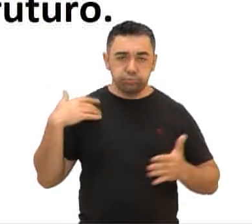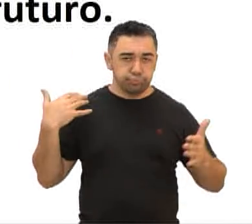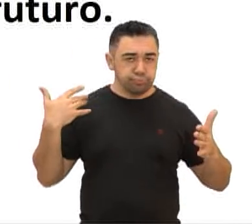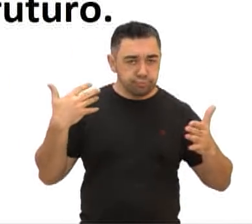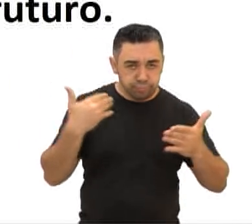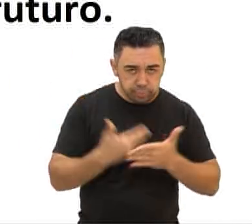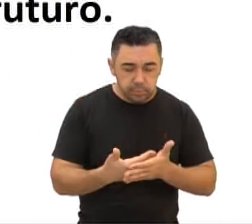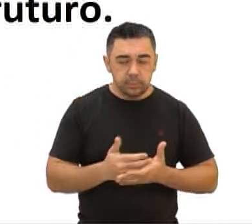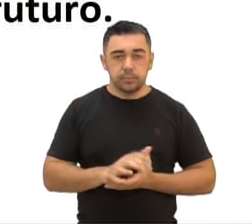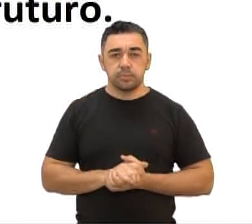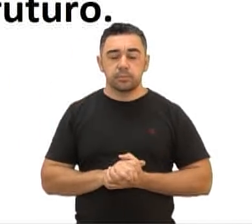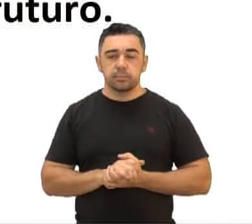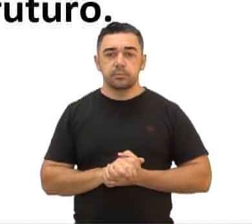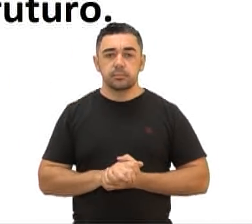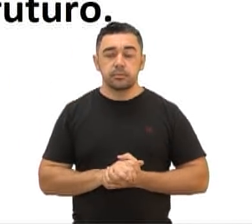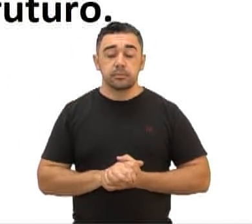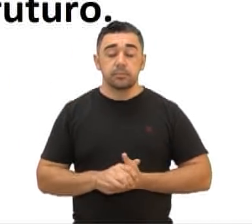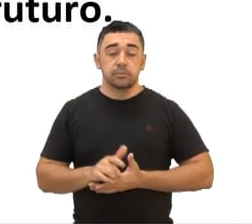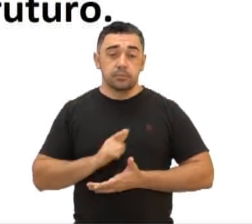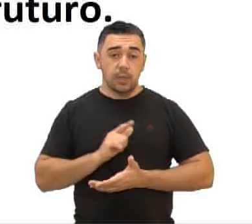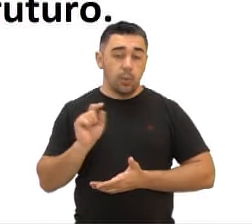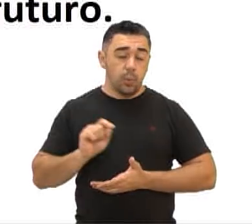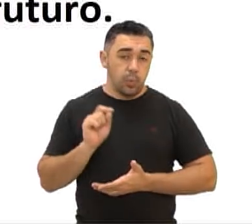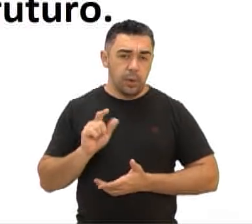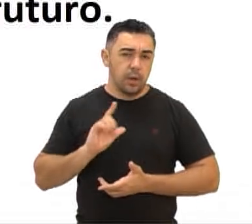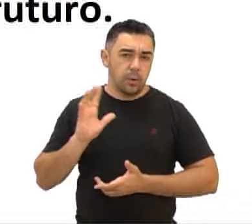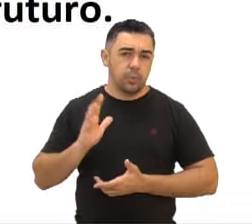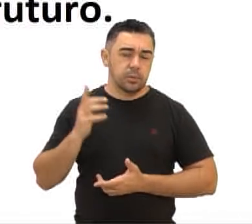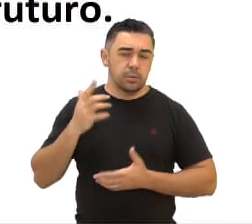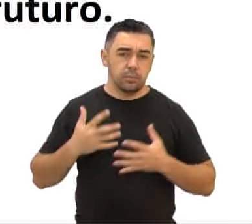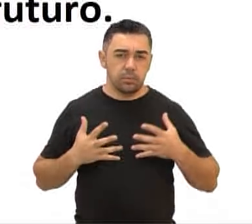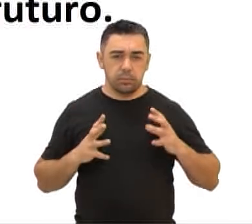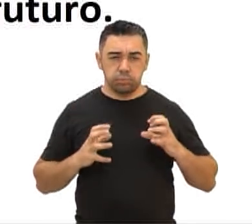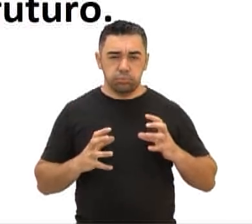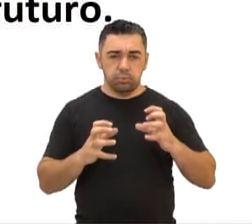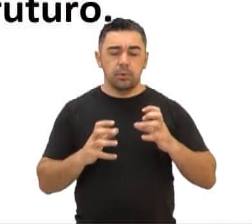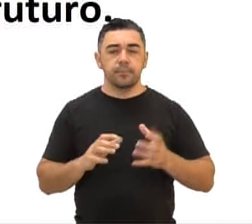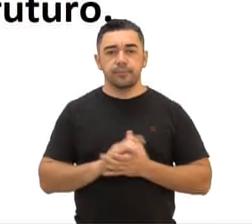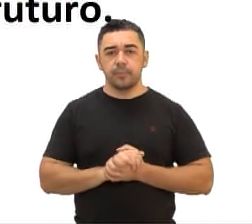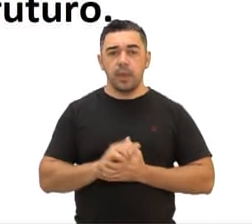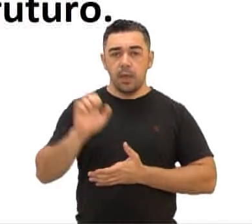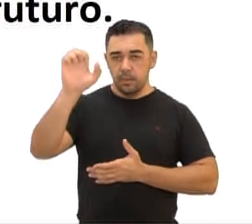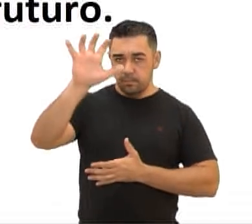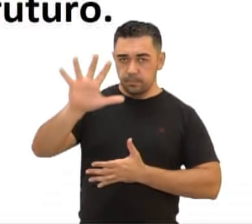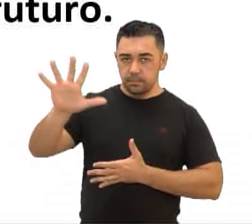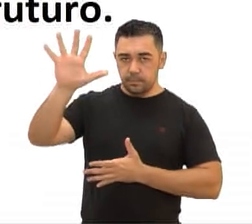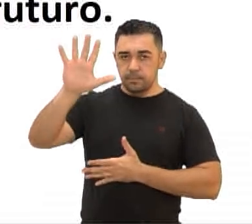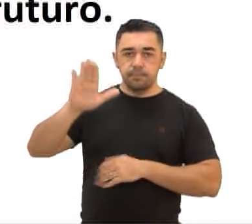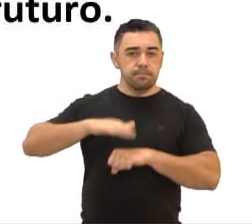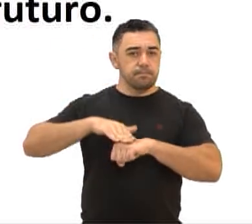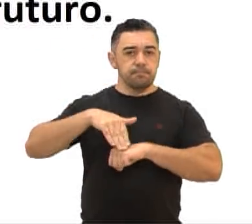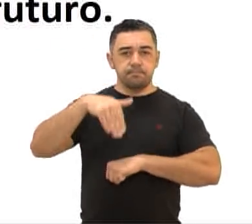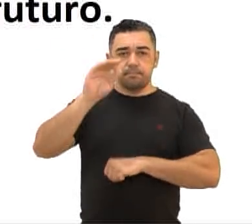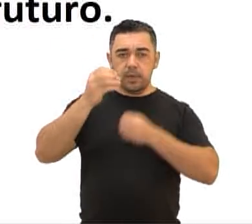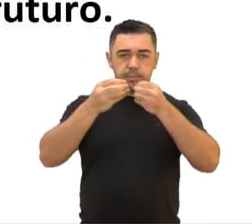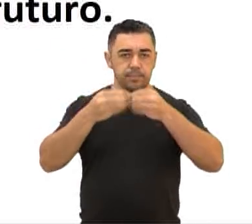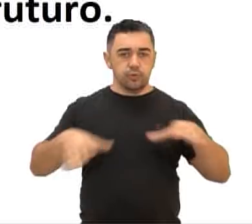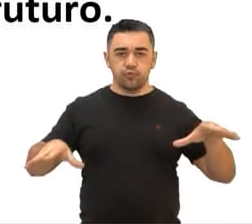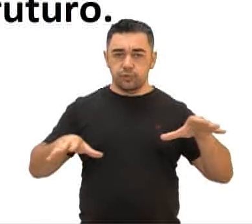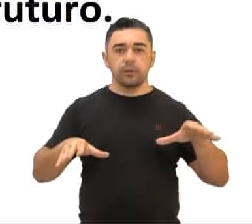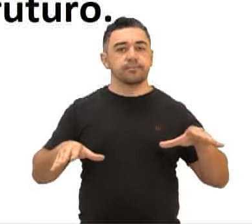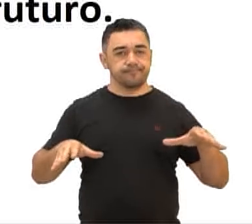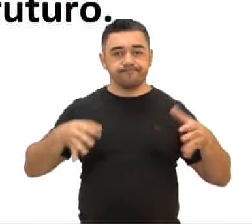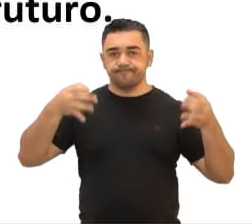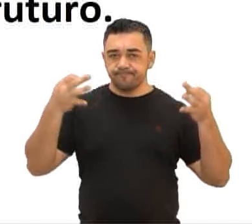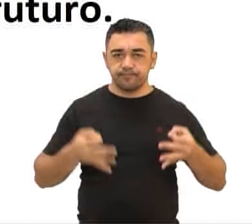então. Palco da maior parte dos conflitos, o continente, a Europa, foi o mais prejudicado, com